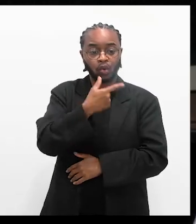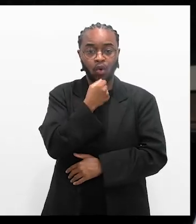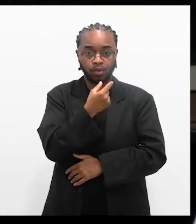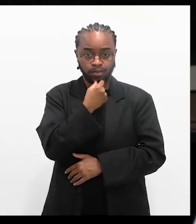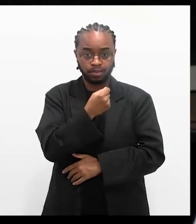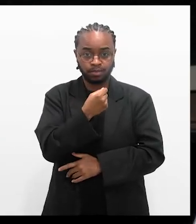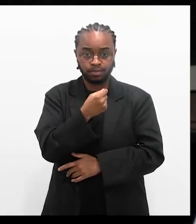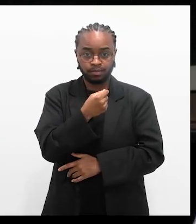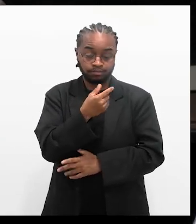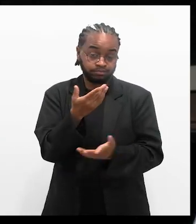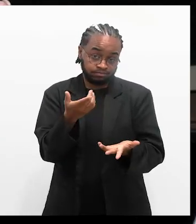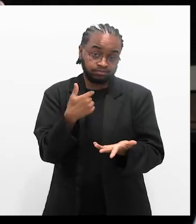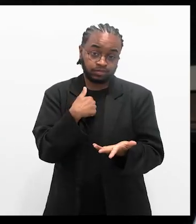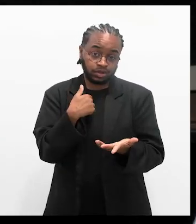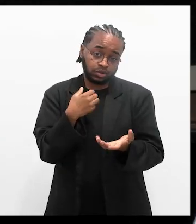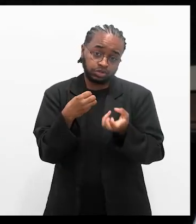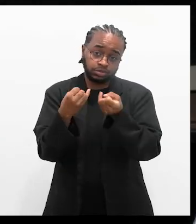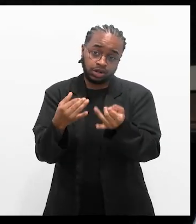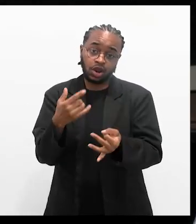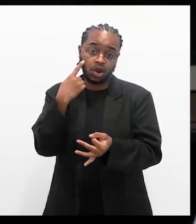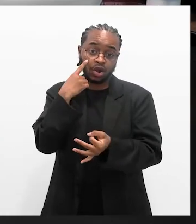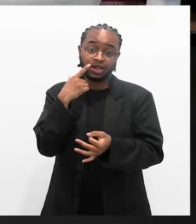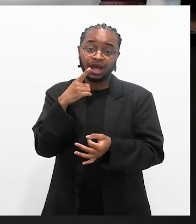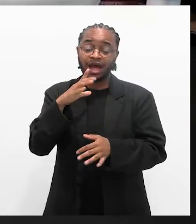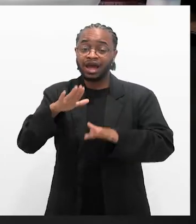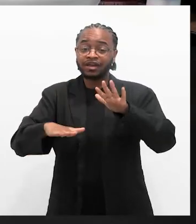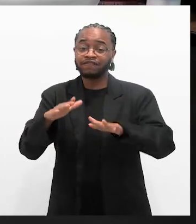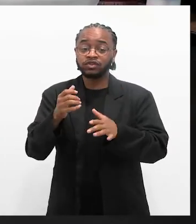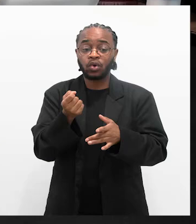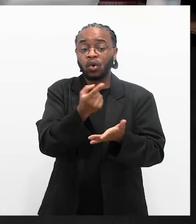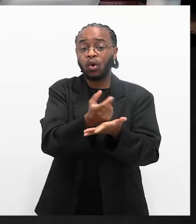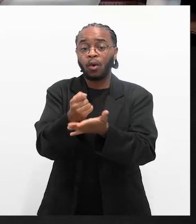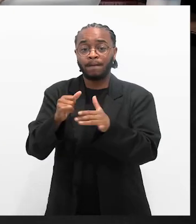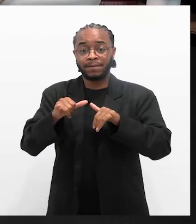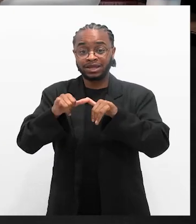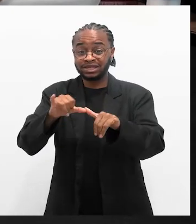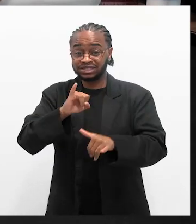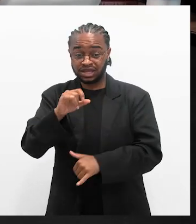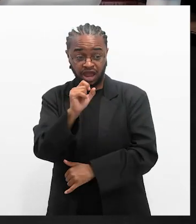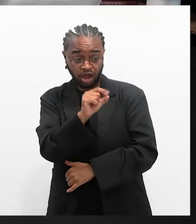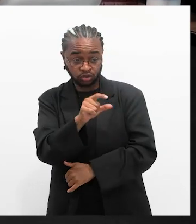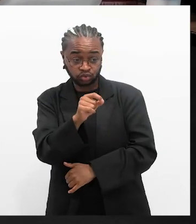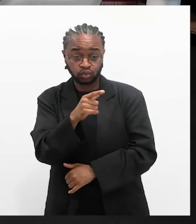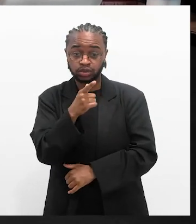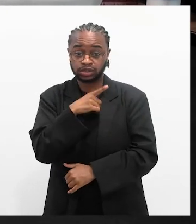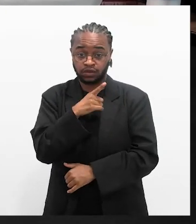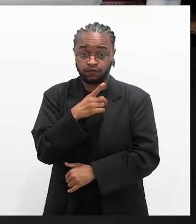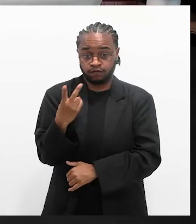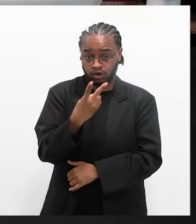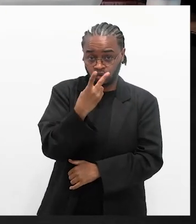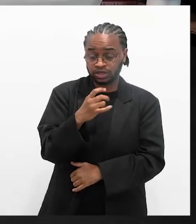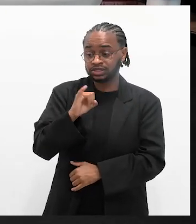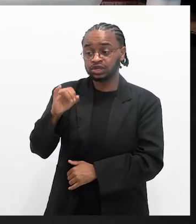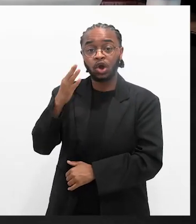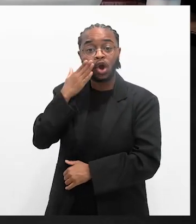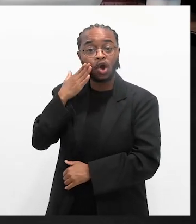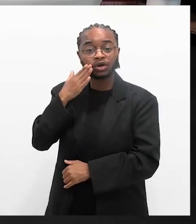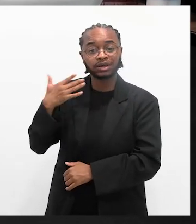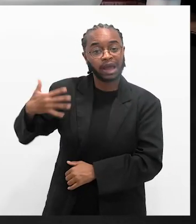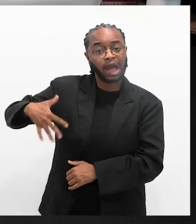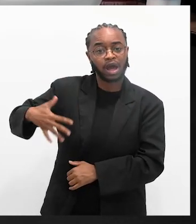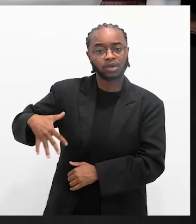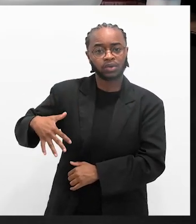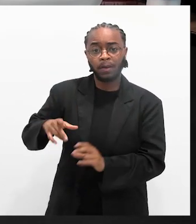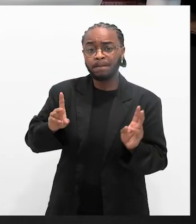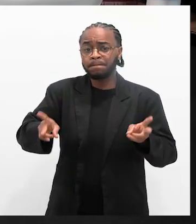os homens. Para você entender, produtos que você compra no mercado, se for azul tem um preço, se for rosa é mais caro, o